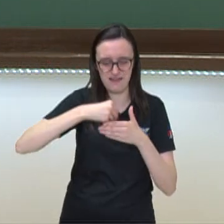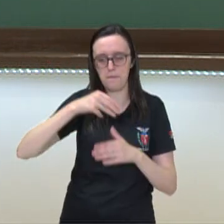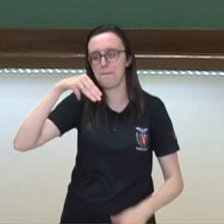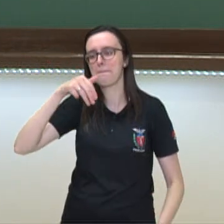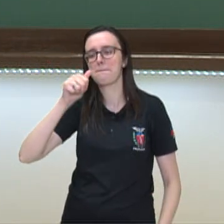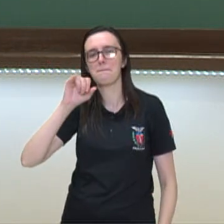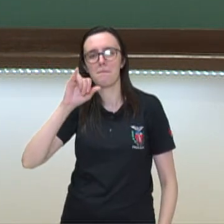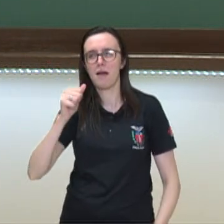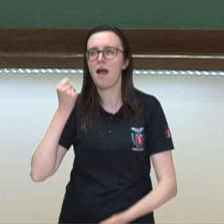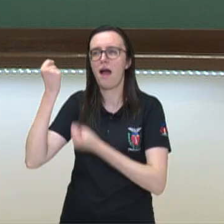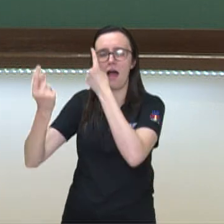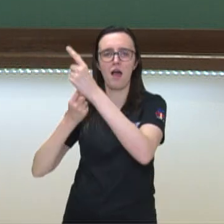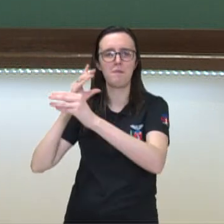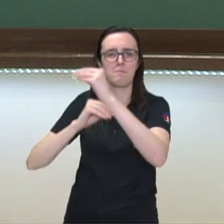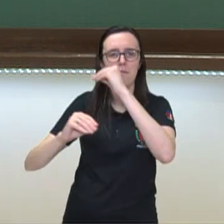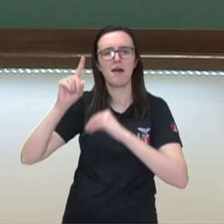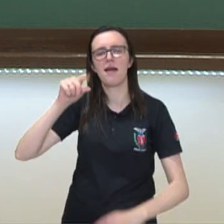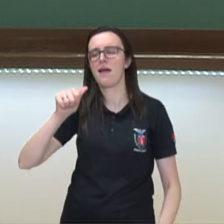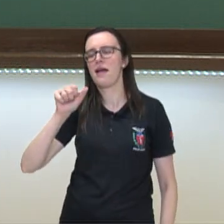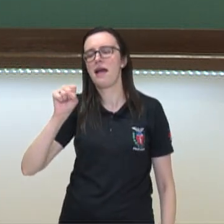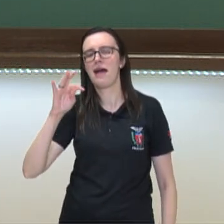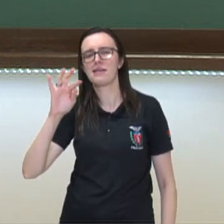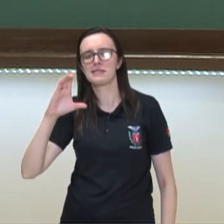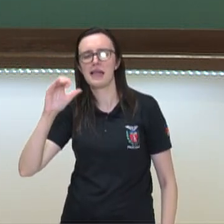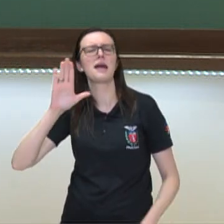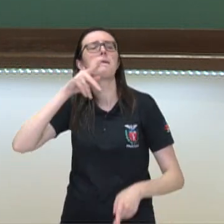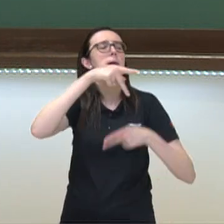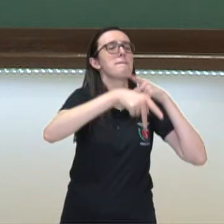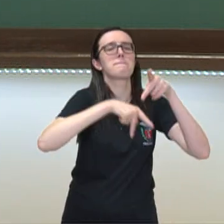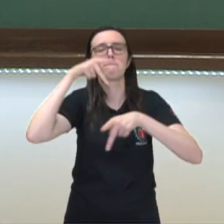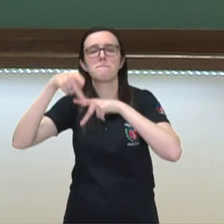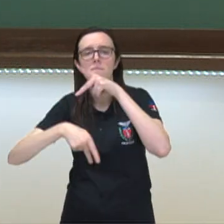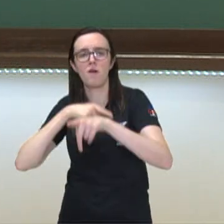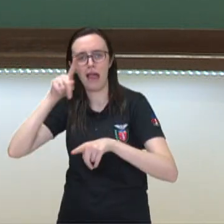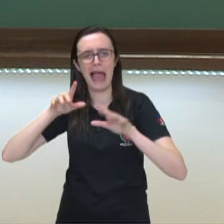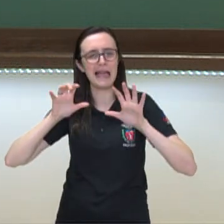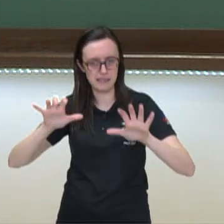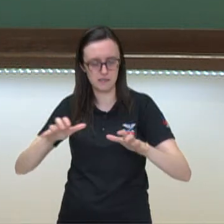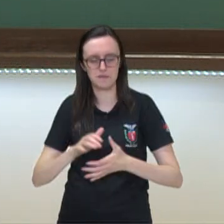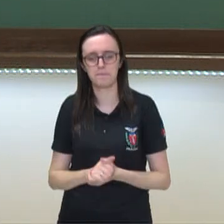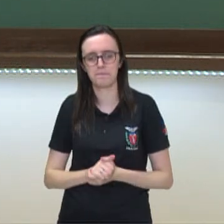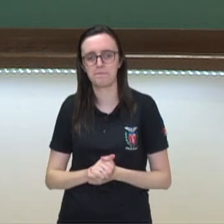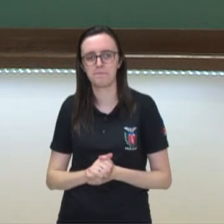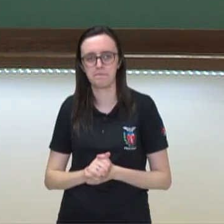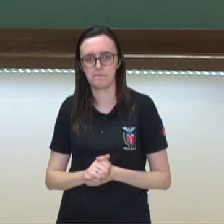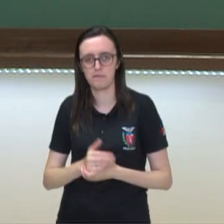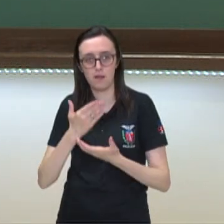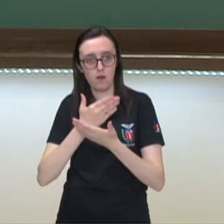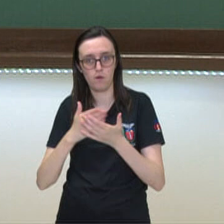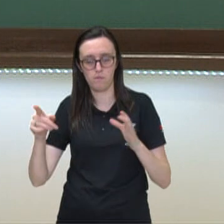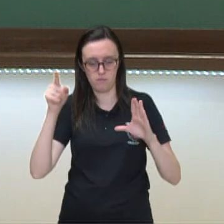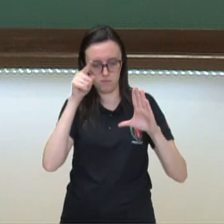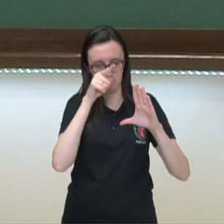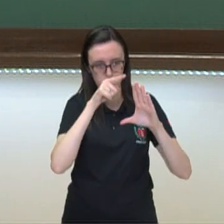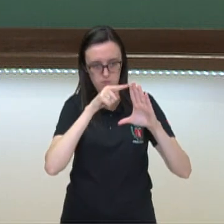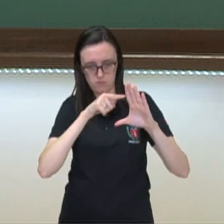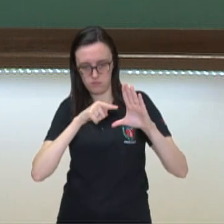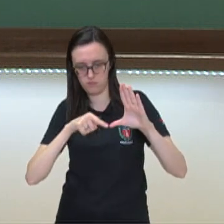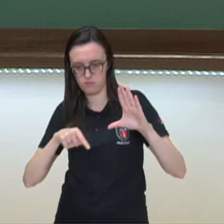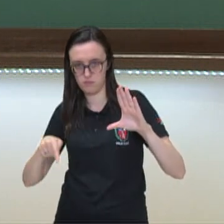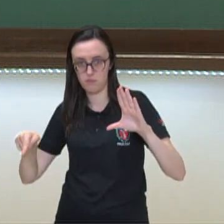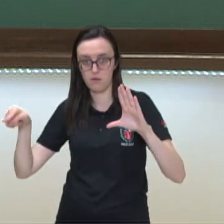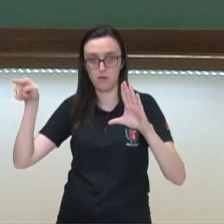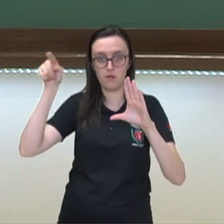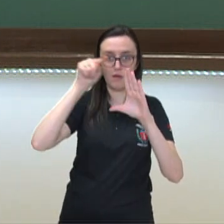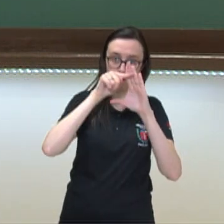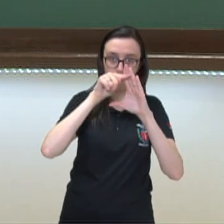maia, alguns chamam de calendário asteca, também são povos que tinham essa contagem de tempo, ele começava e fechava num ciclo